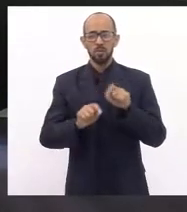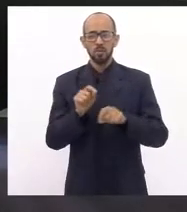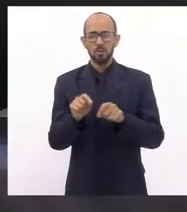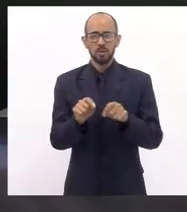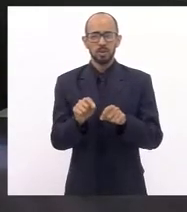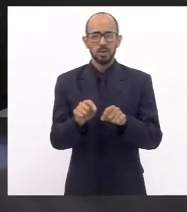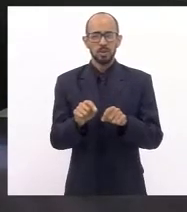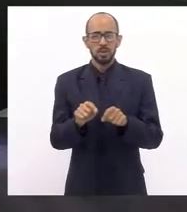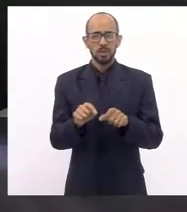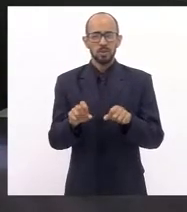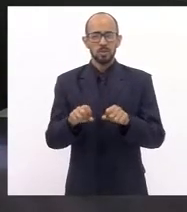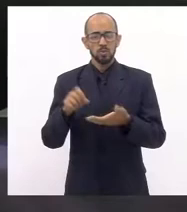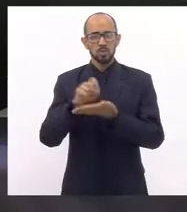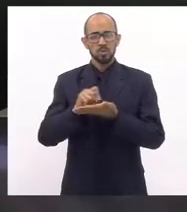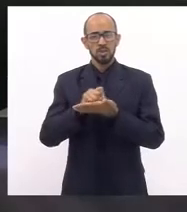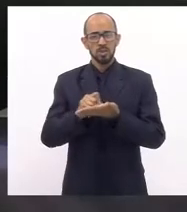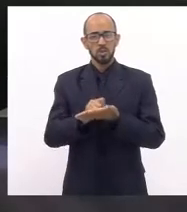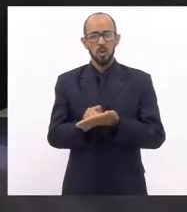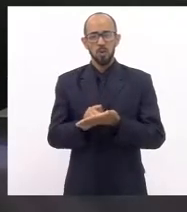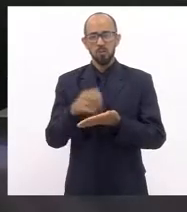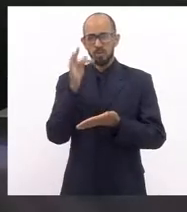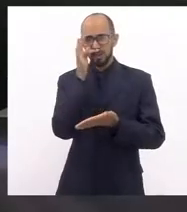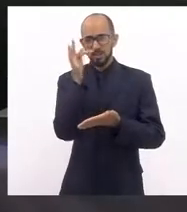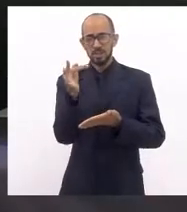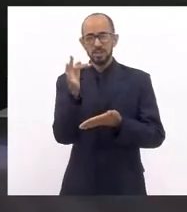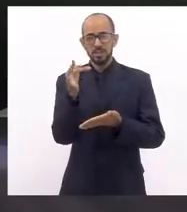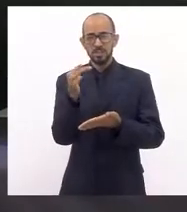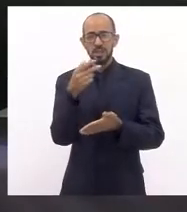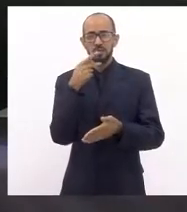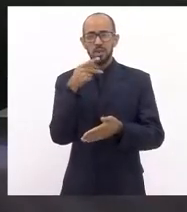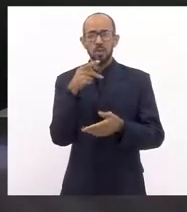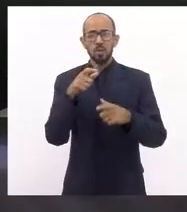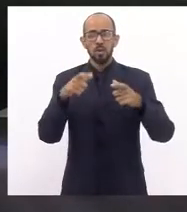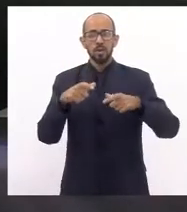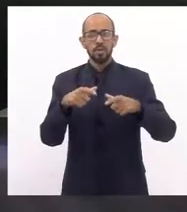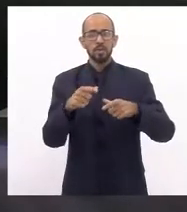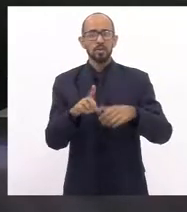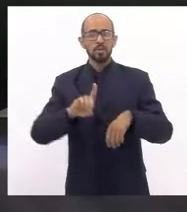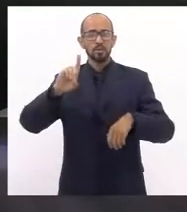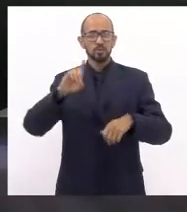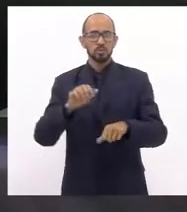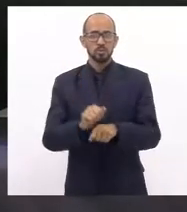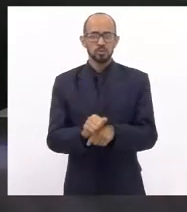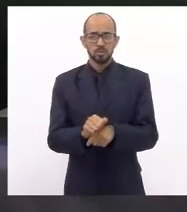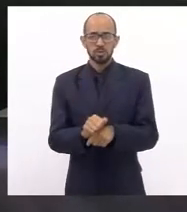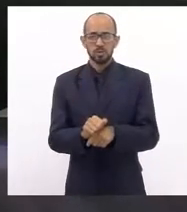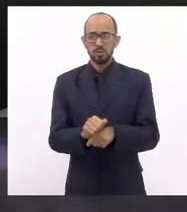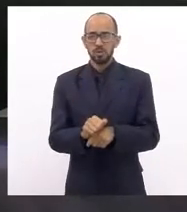um grande escritor francês, que ele falou assim, como é que pode um Deus caber só em uma religião, em uma